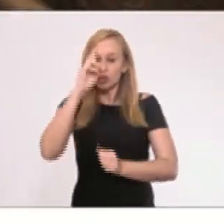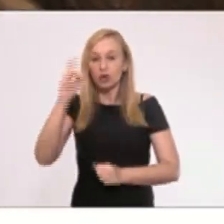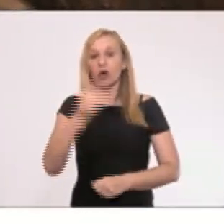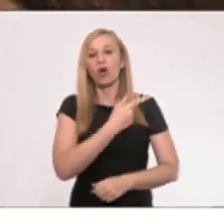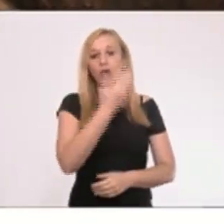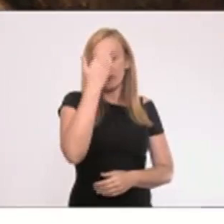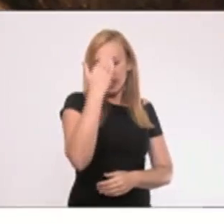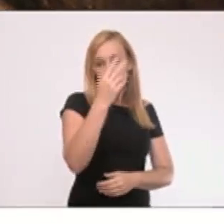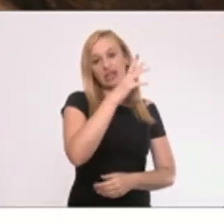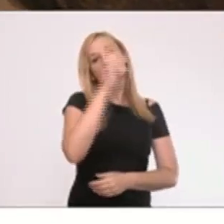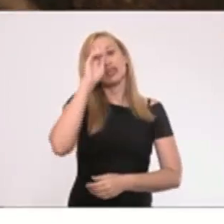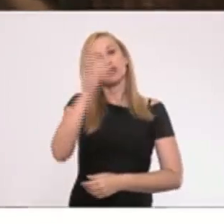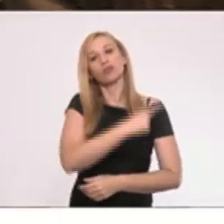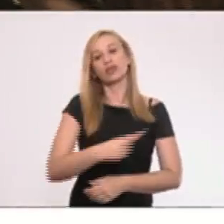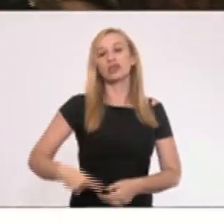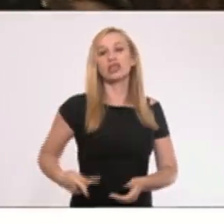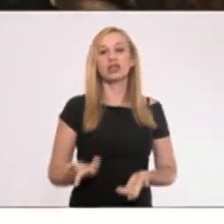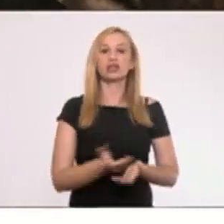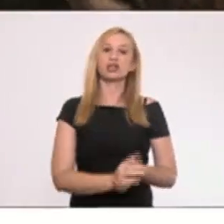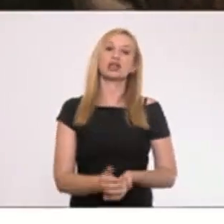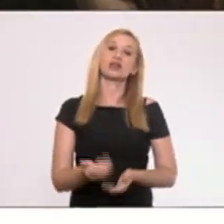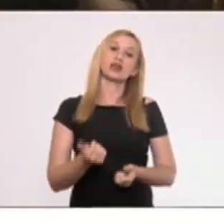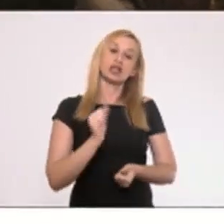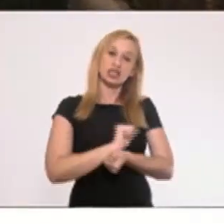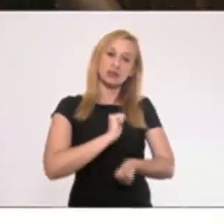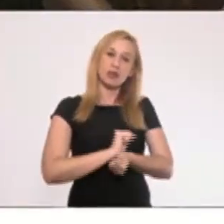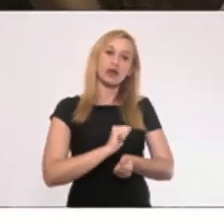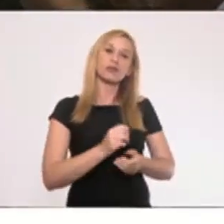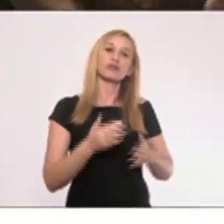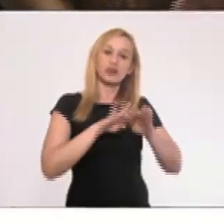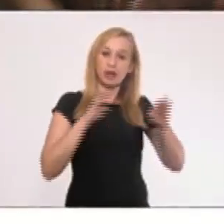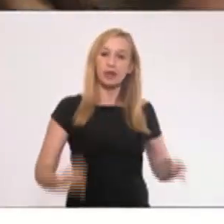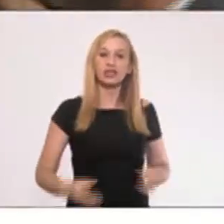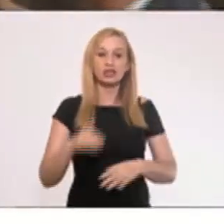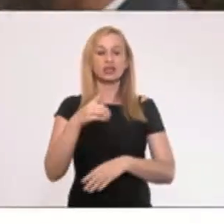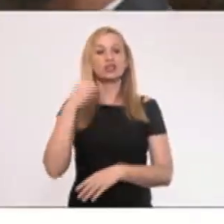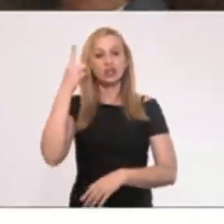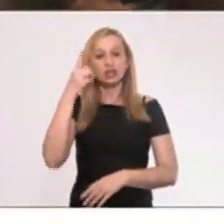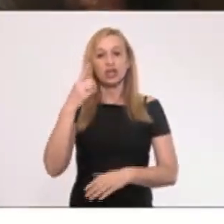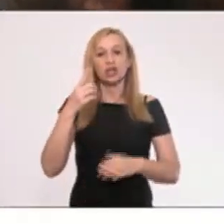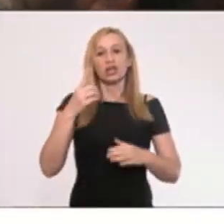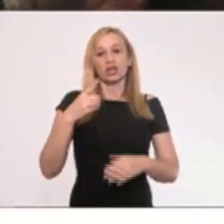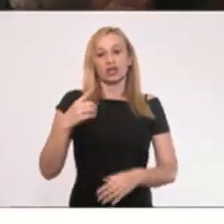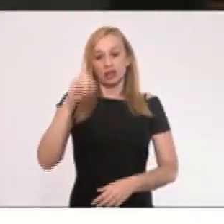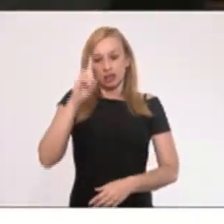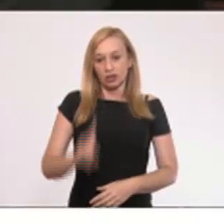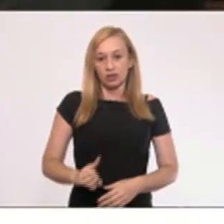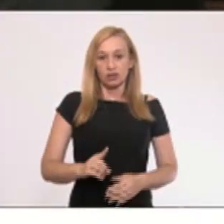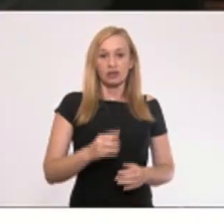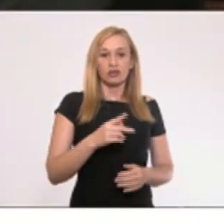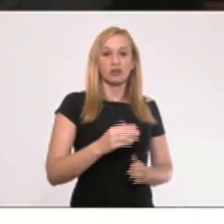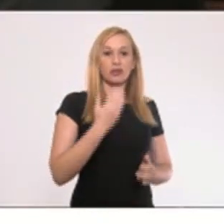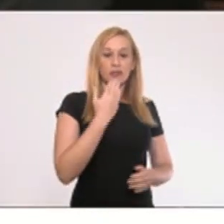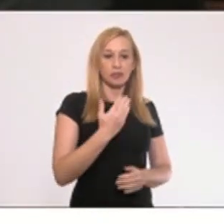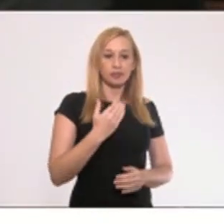obrigado, presidente. Espero que a mesa diretora oficie o mais próximo possível o presidente da SEDAE. Pela ordem.